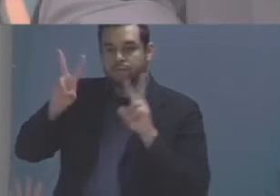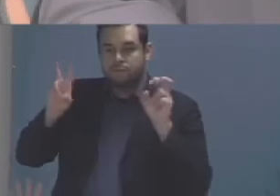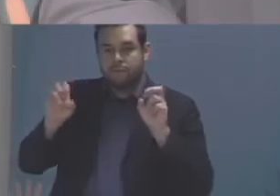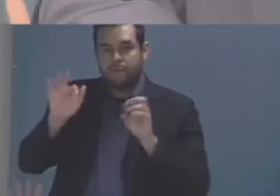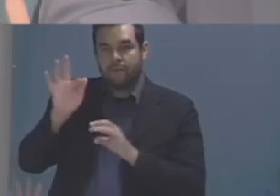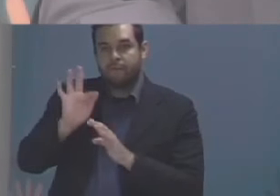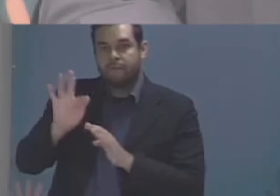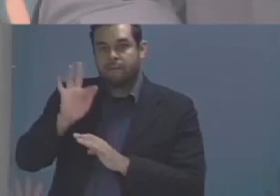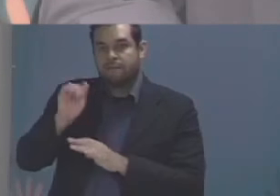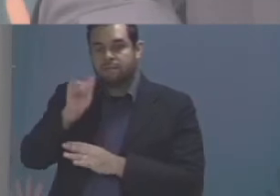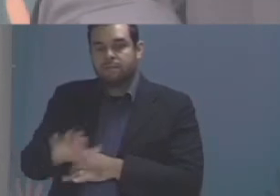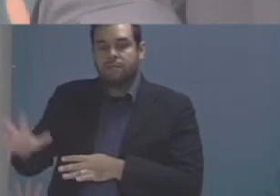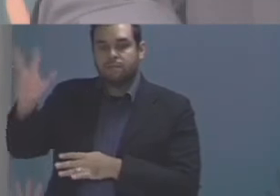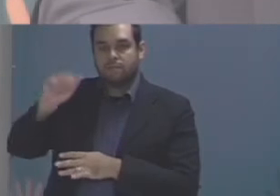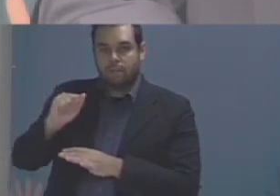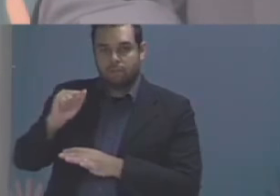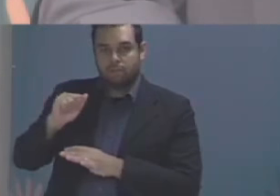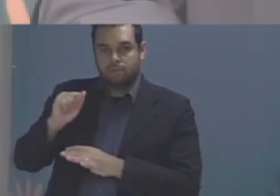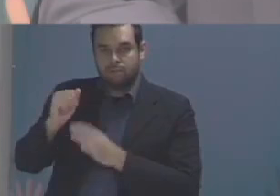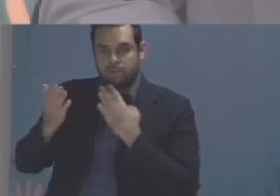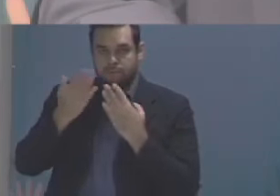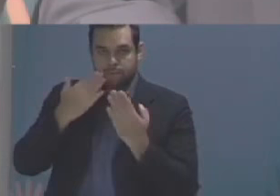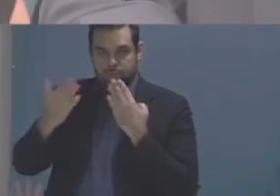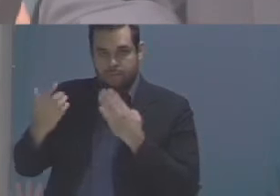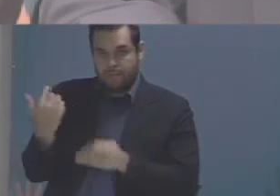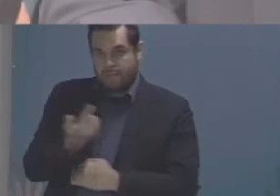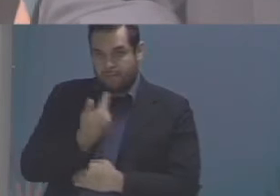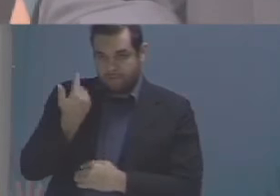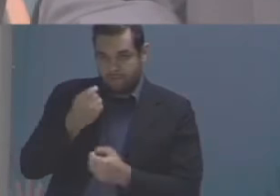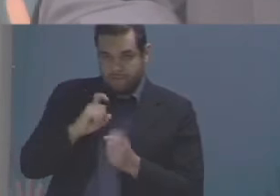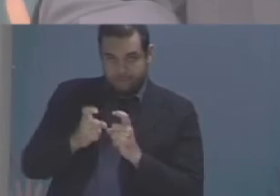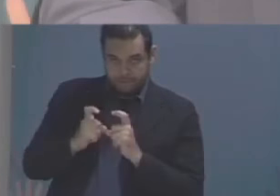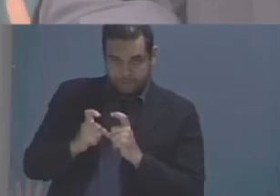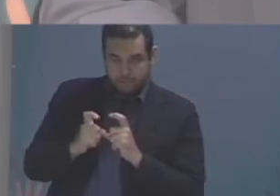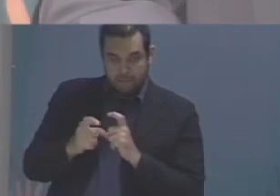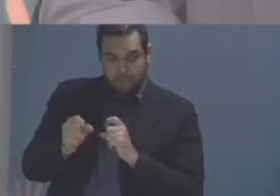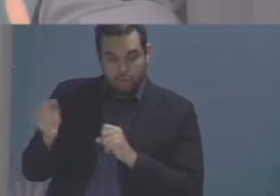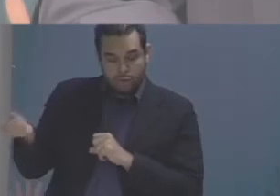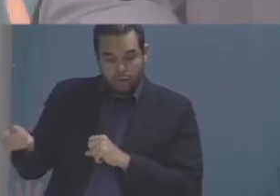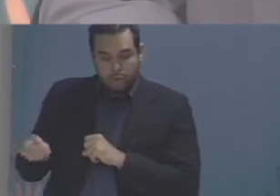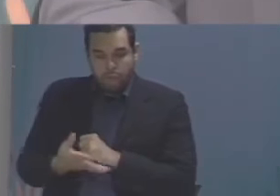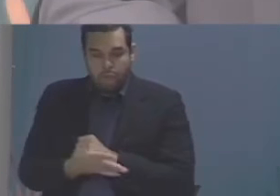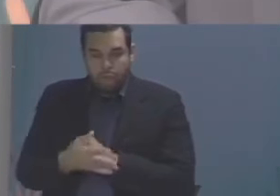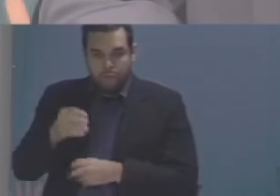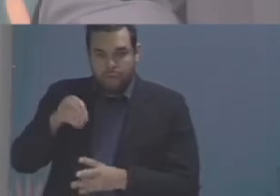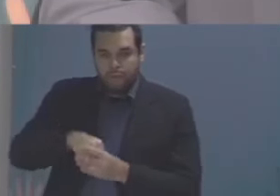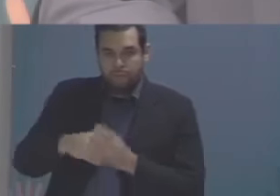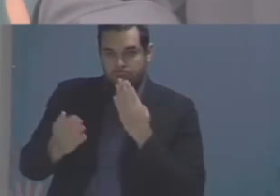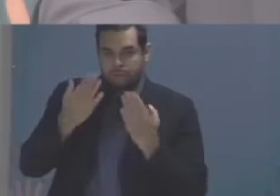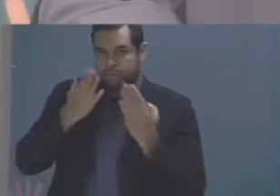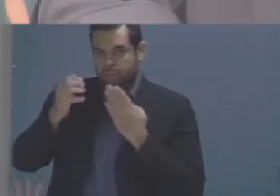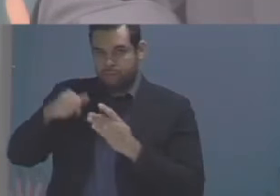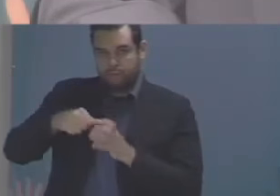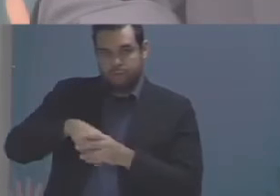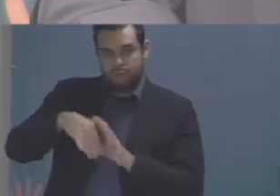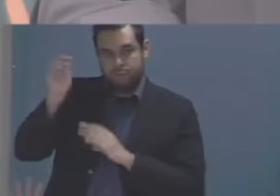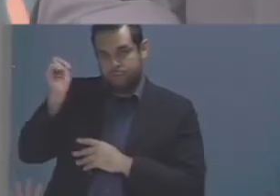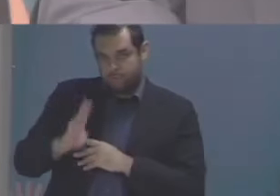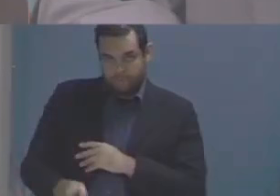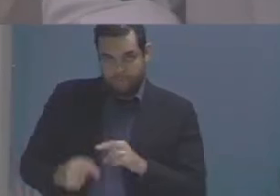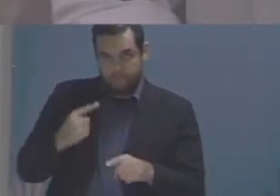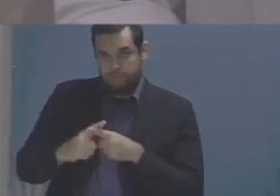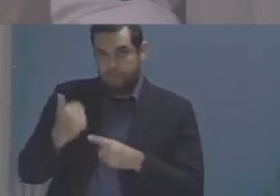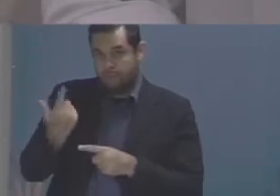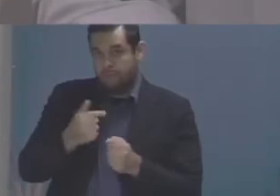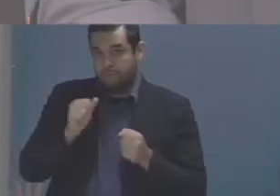Federação Nacional de Psicólogos, por quê? Porque nós, em nossa gestão, nós temos inovado na relação com as entidades da psicologia brasileira. Por que nós